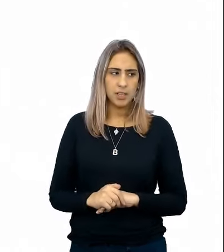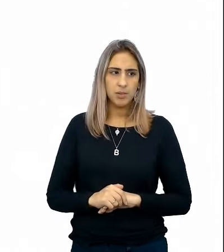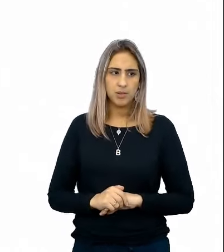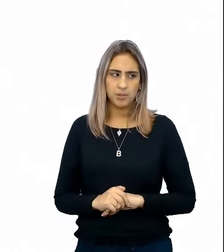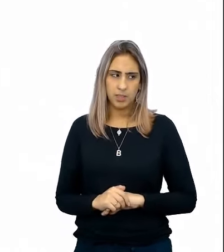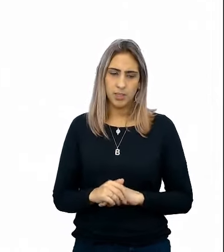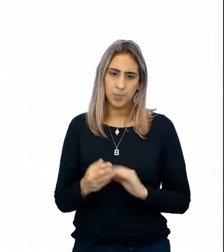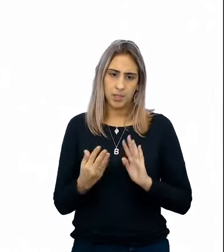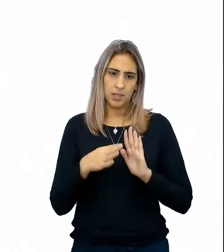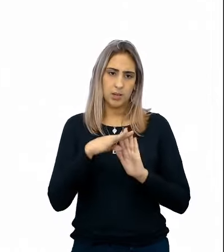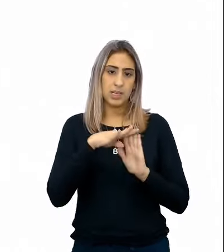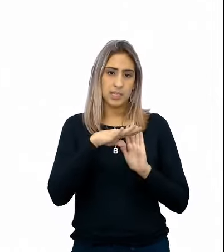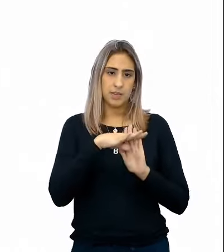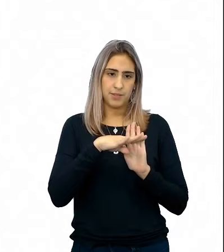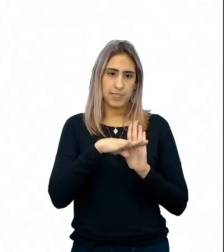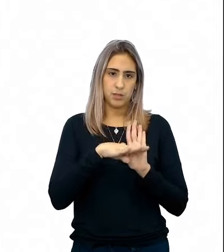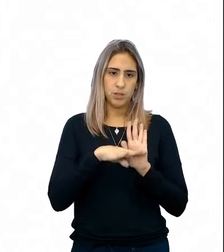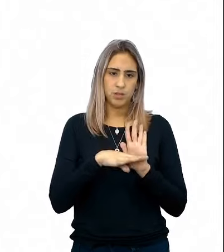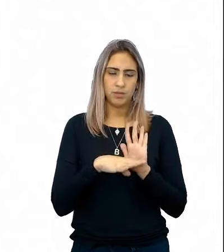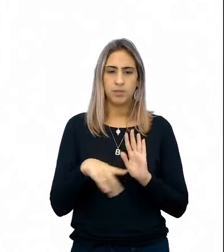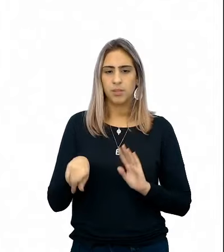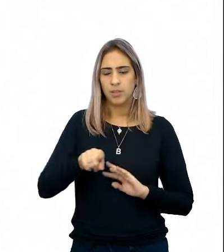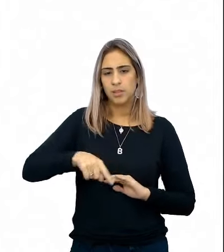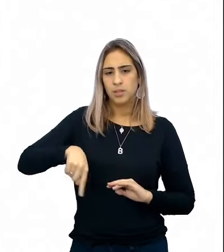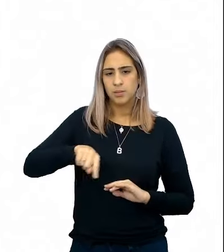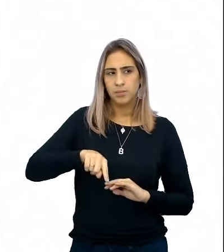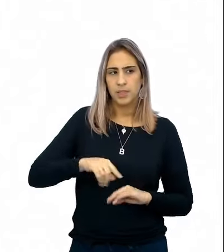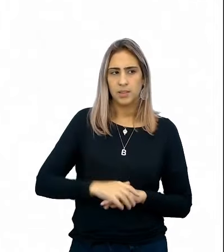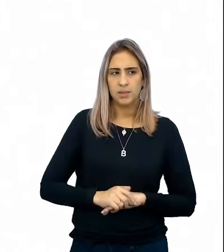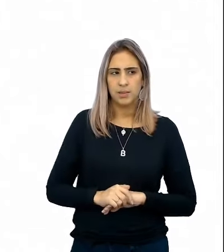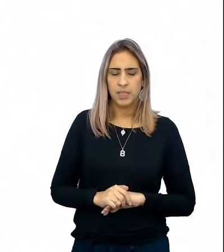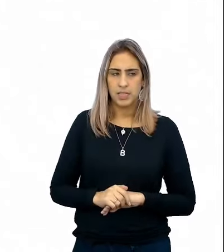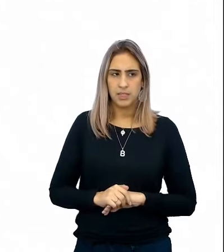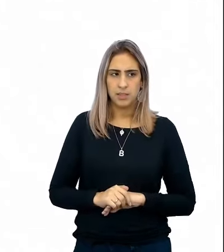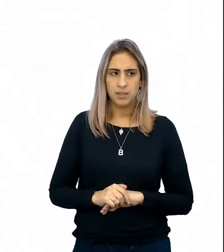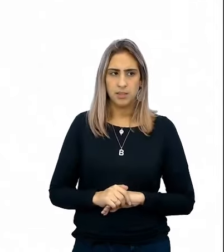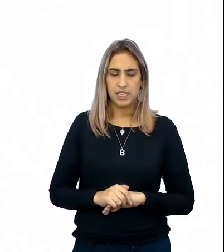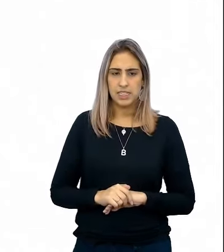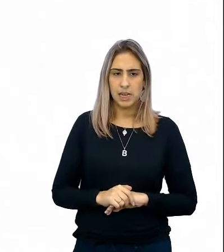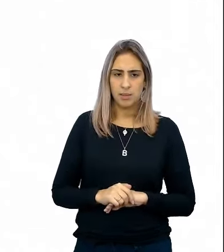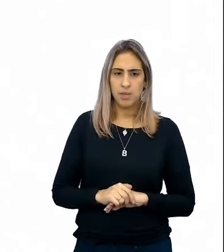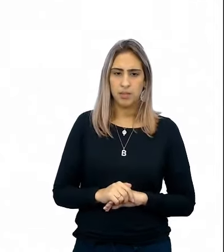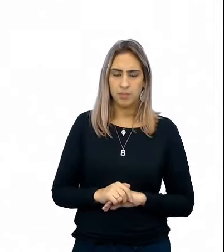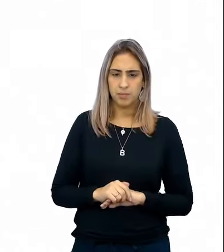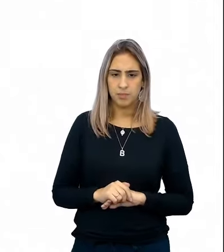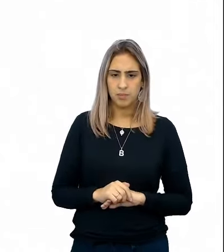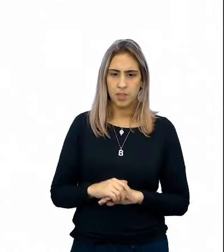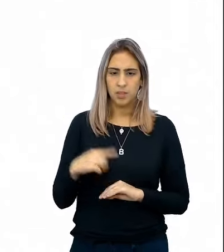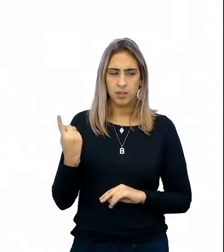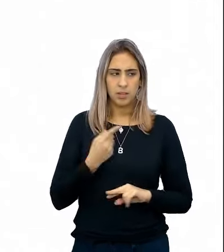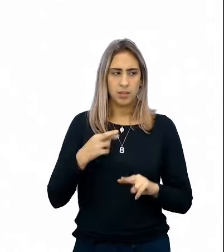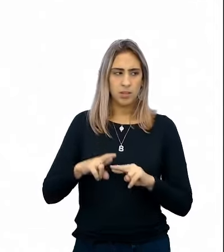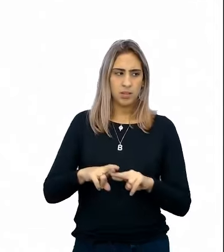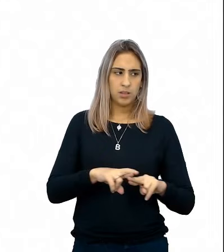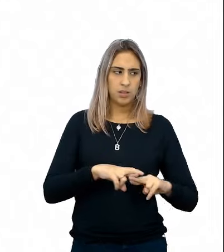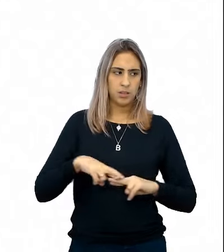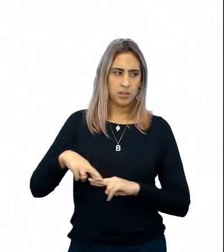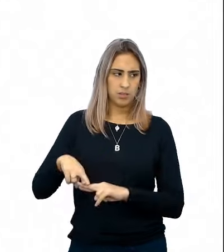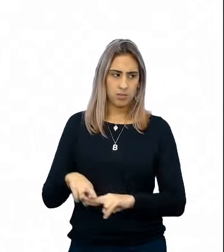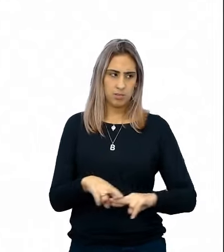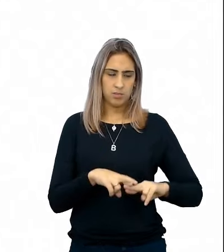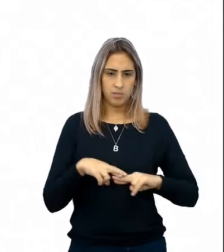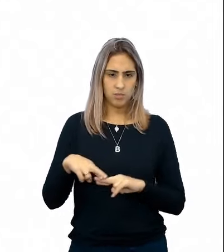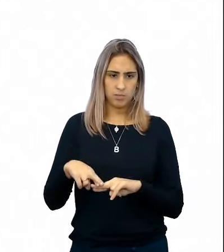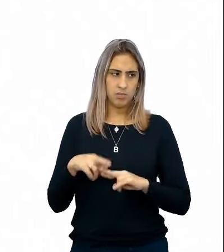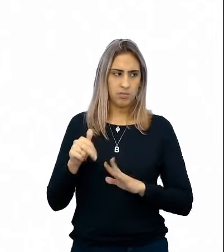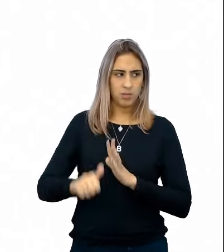possam organizar uma semana bem produtiva para os seus estudantes. Não é só retomar, mas é retomar